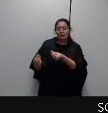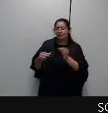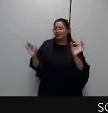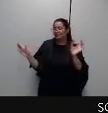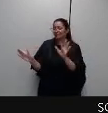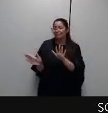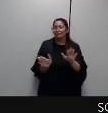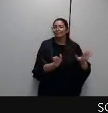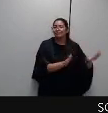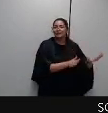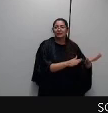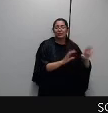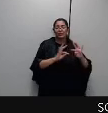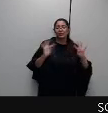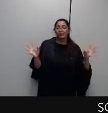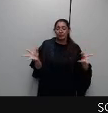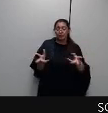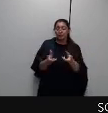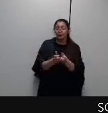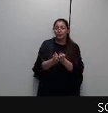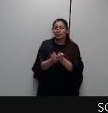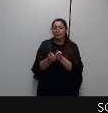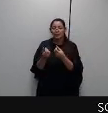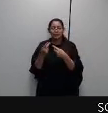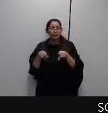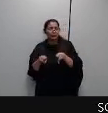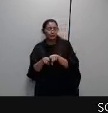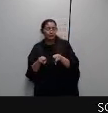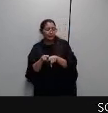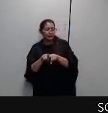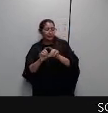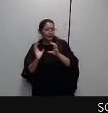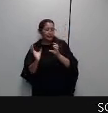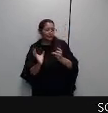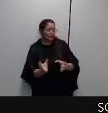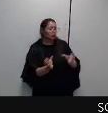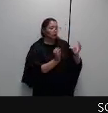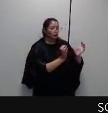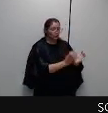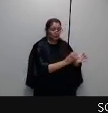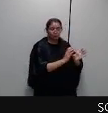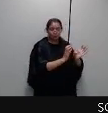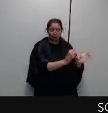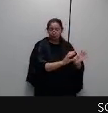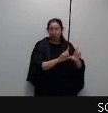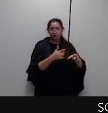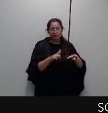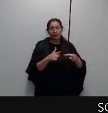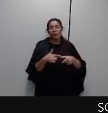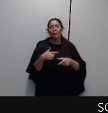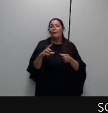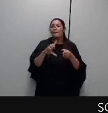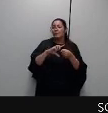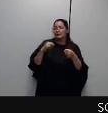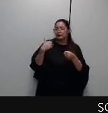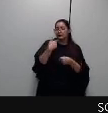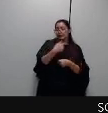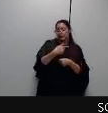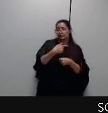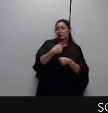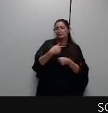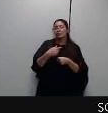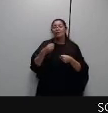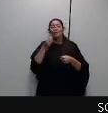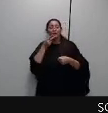inclusive aquelas dos credores particulares do sócio solidário para sétimo do mesmo artigo o texto acrescenta